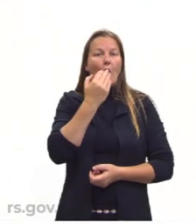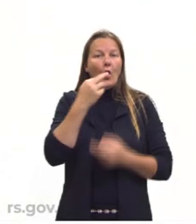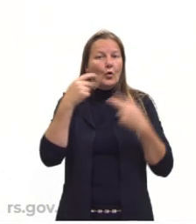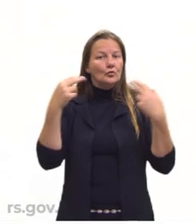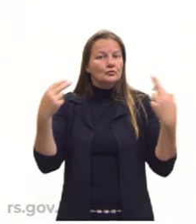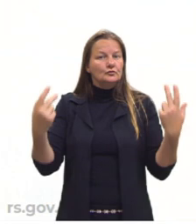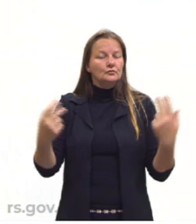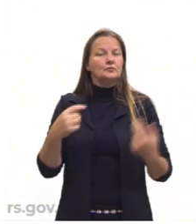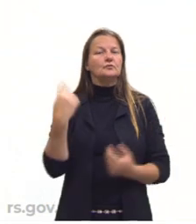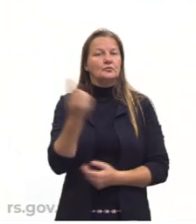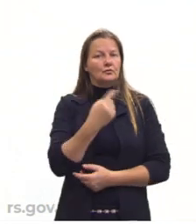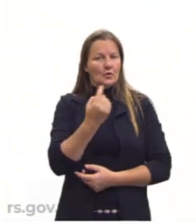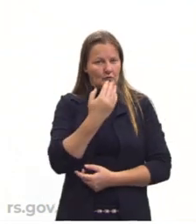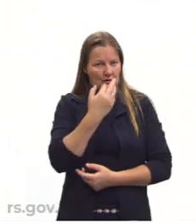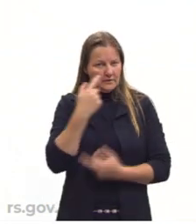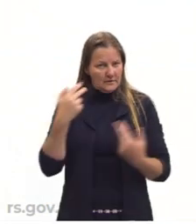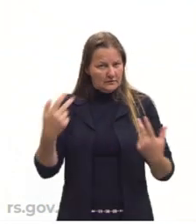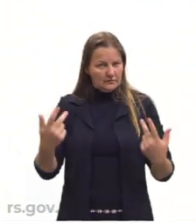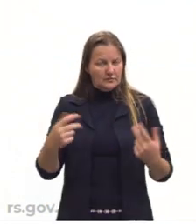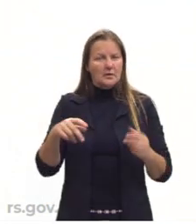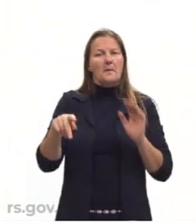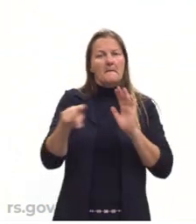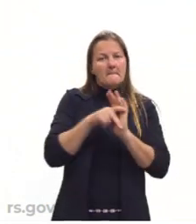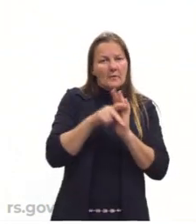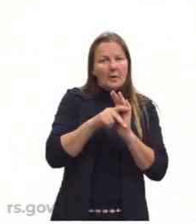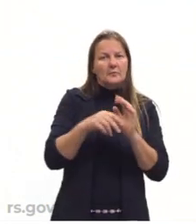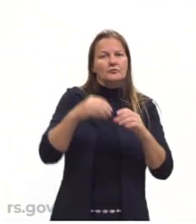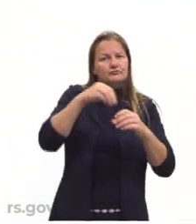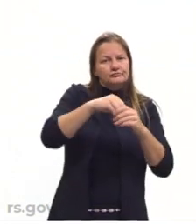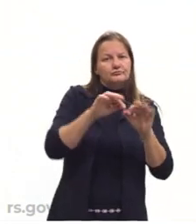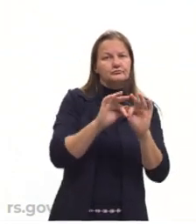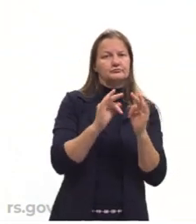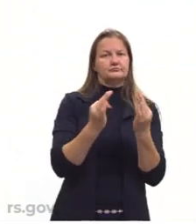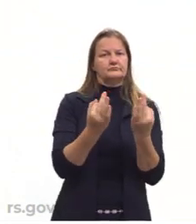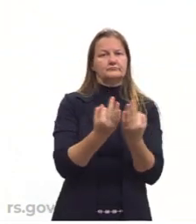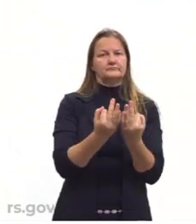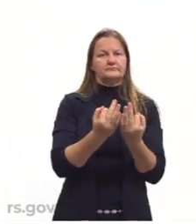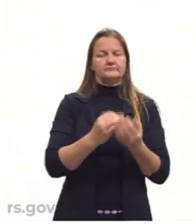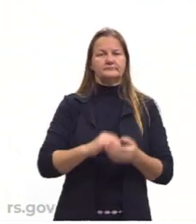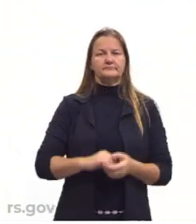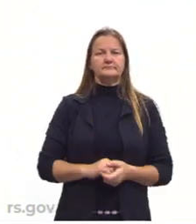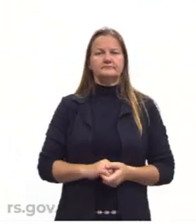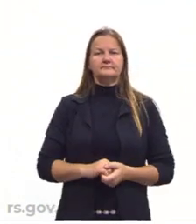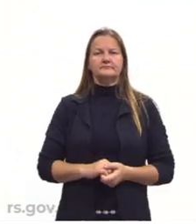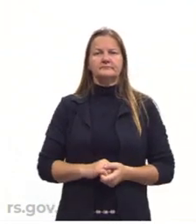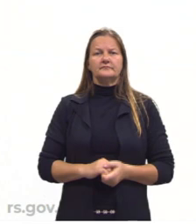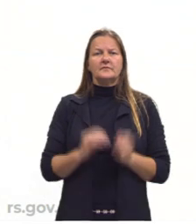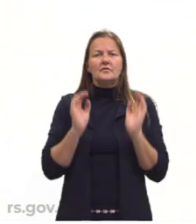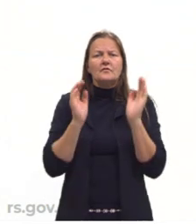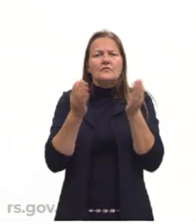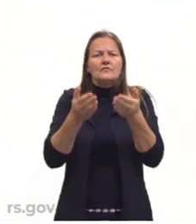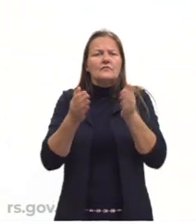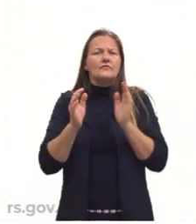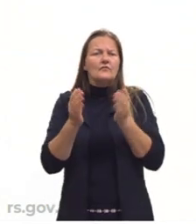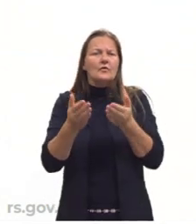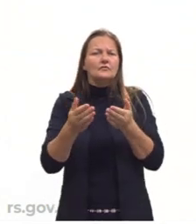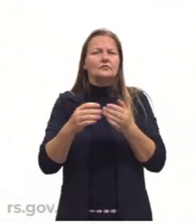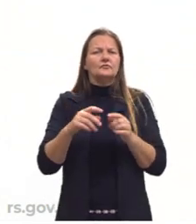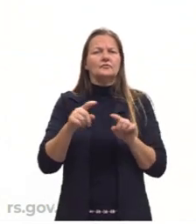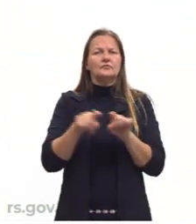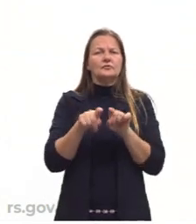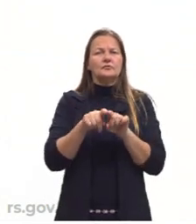consumo dos nossos alimentos que a gente tem hoje tá vendo essa Agricultura Familiar tá a gurizada ela é voltada para o mercado